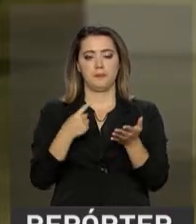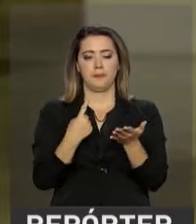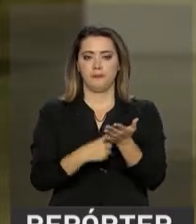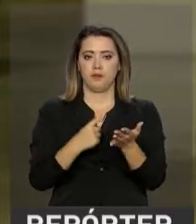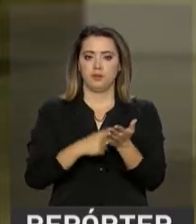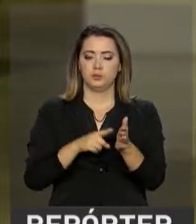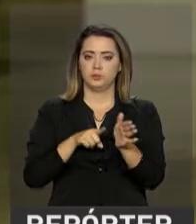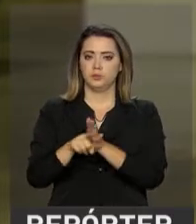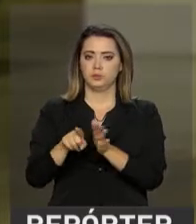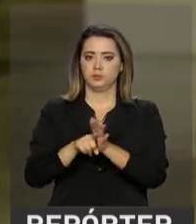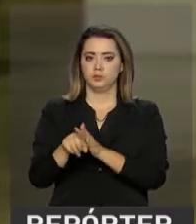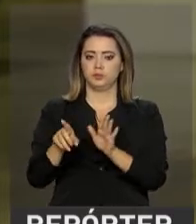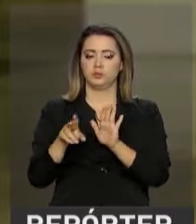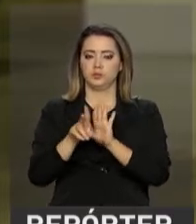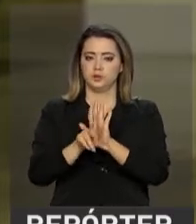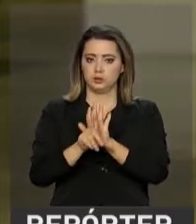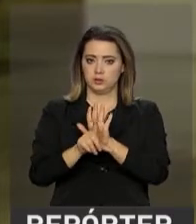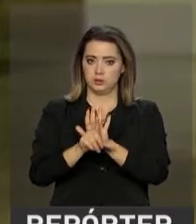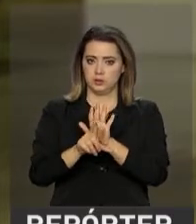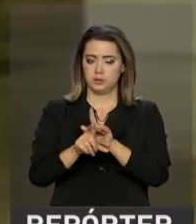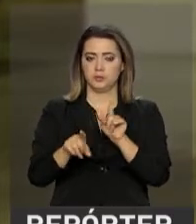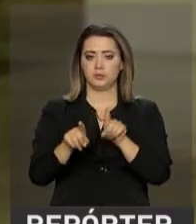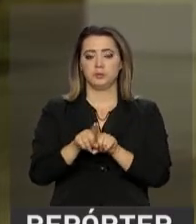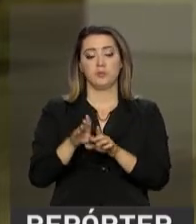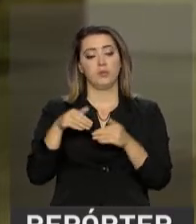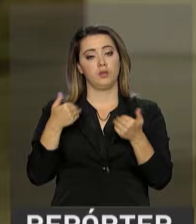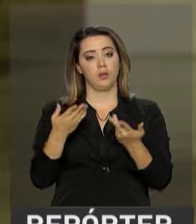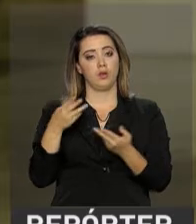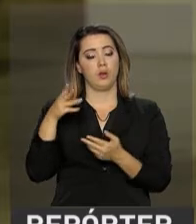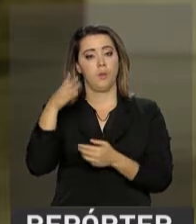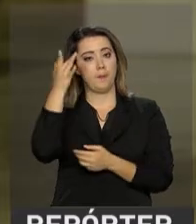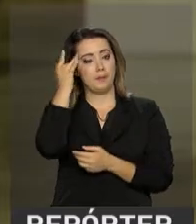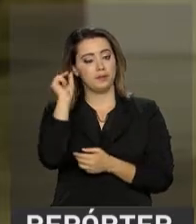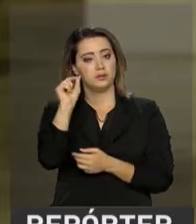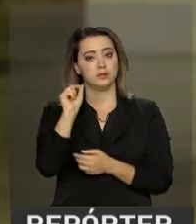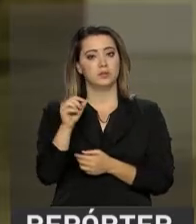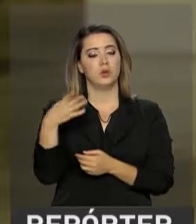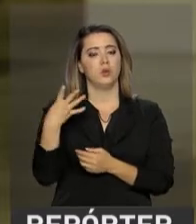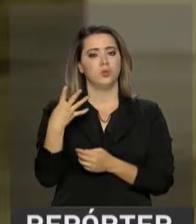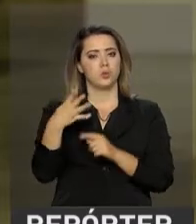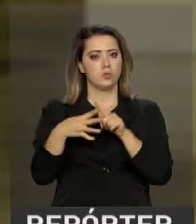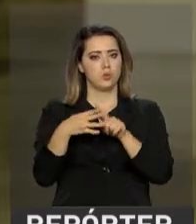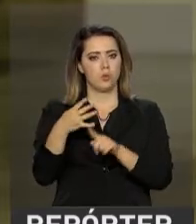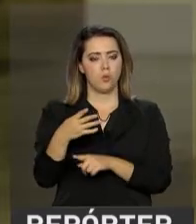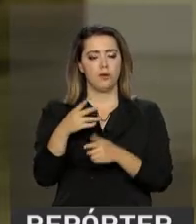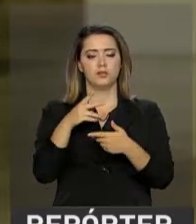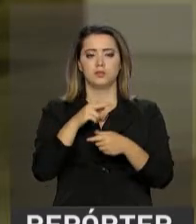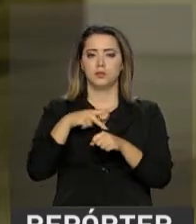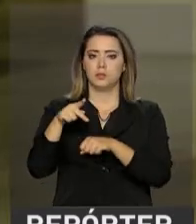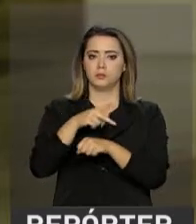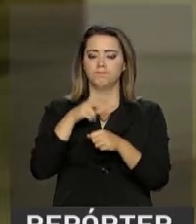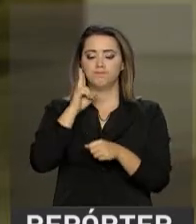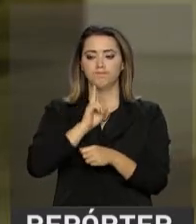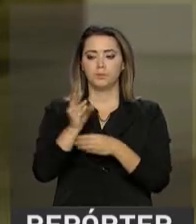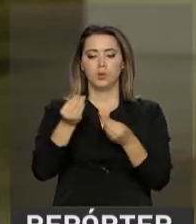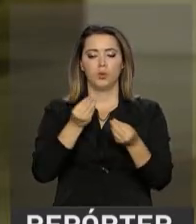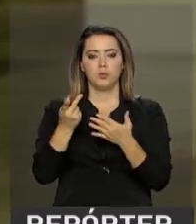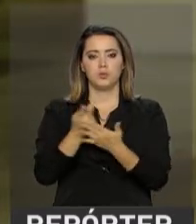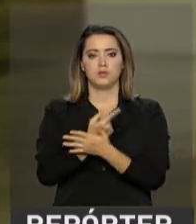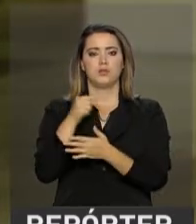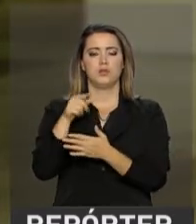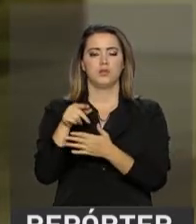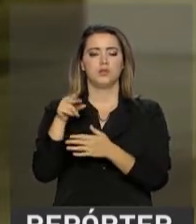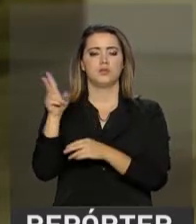amanhã os chanceleres de brasil argentina paraguai e uruguai vão avaliar a ausência de medidas concretas para retomar a normalidade democrática